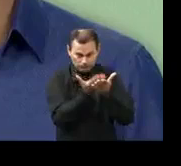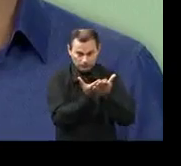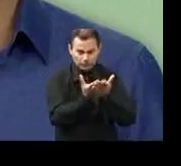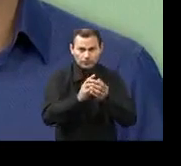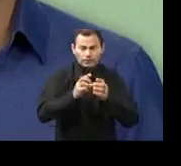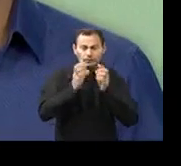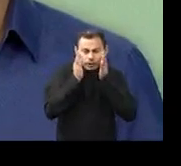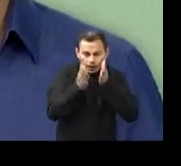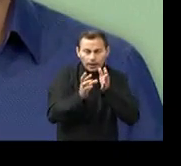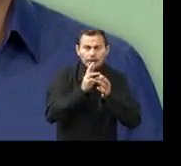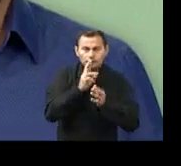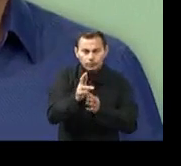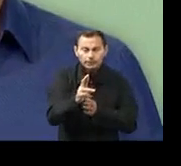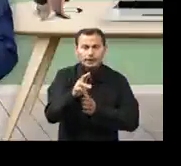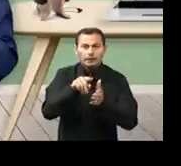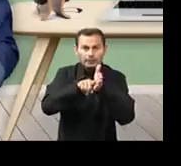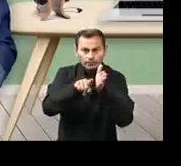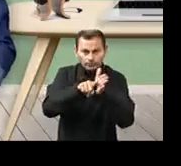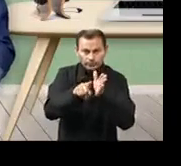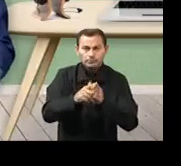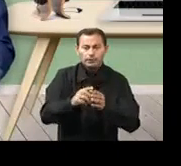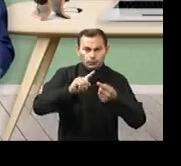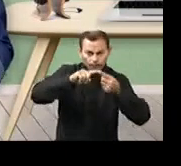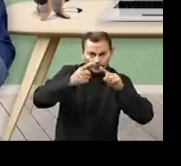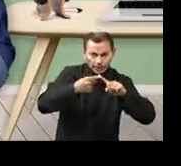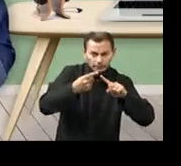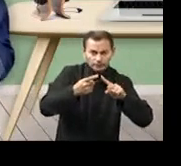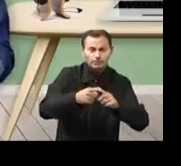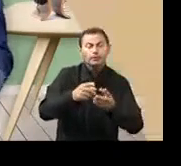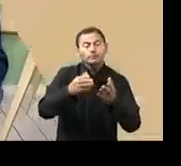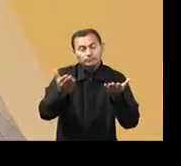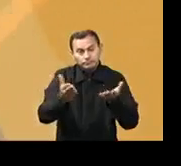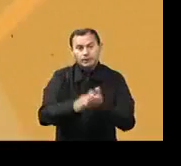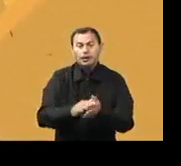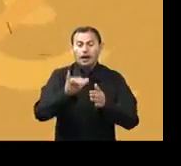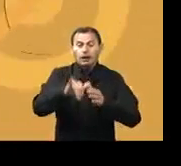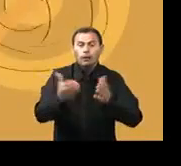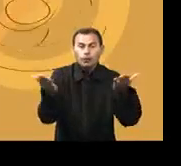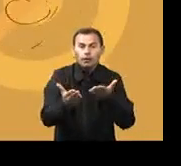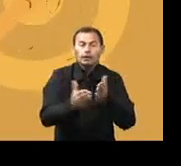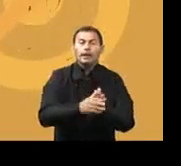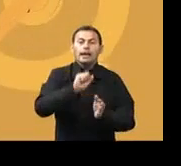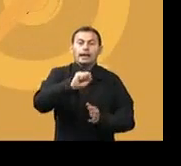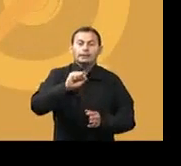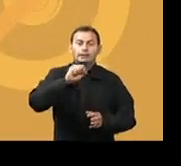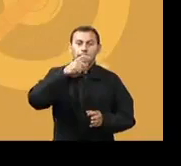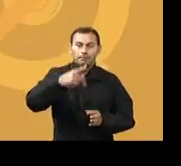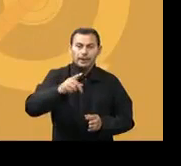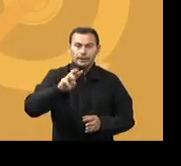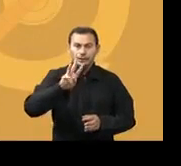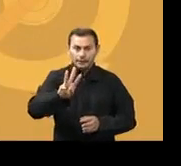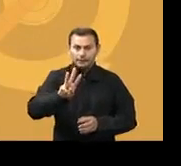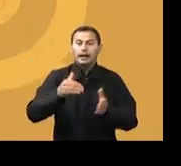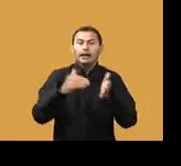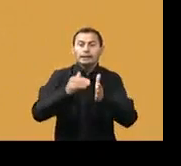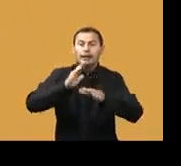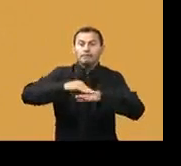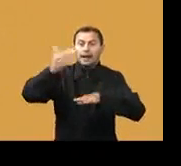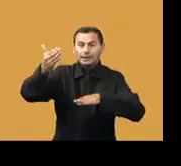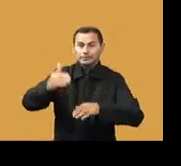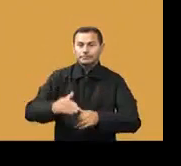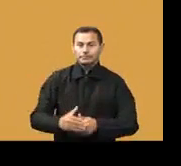em resolver a problematização. Combinado? Então, fique agora com a SP3. Até mais!